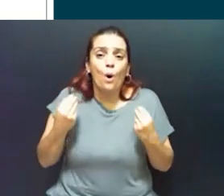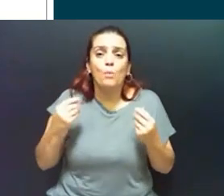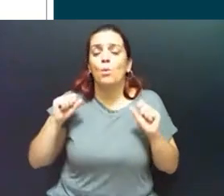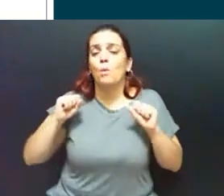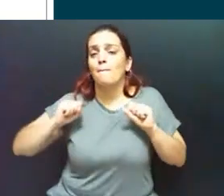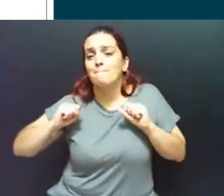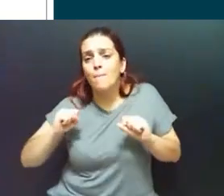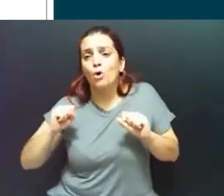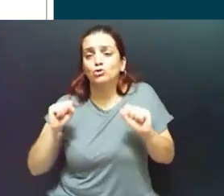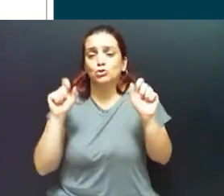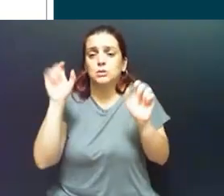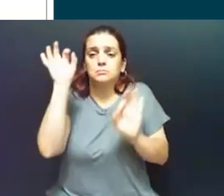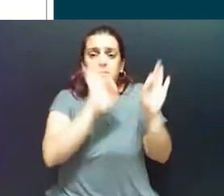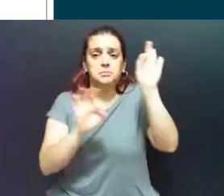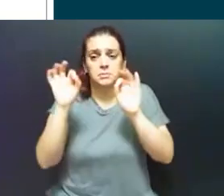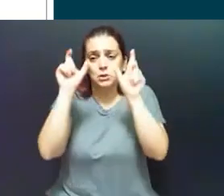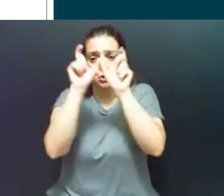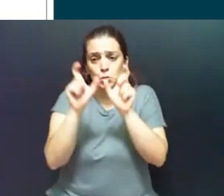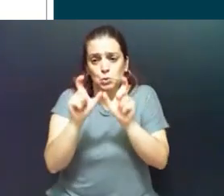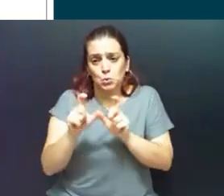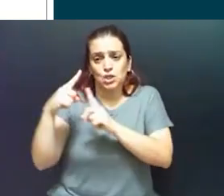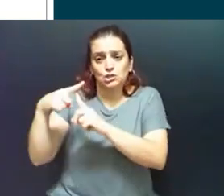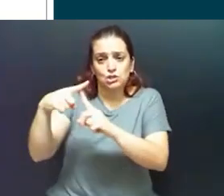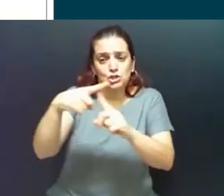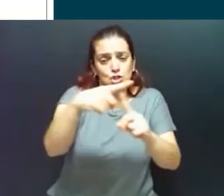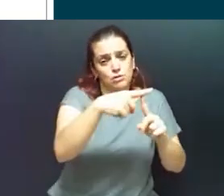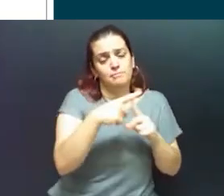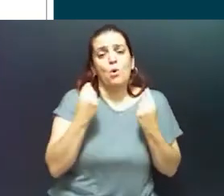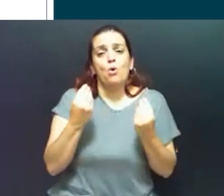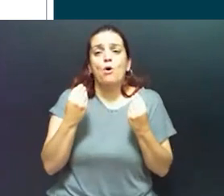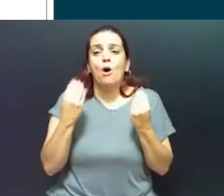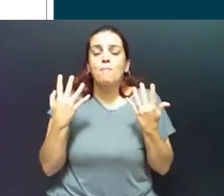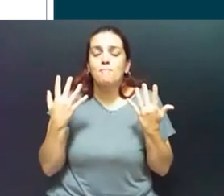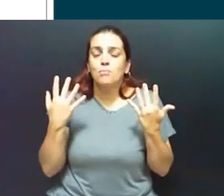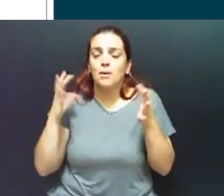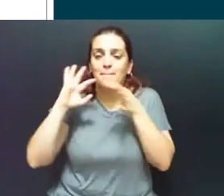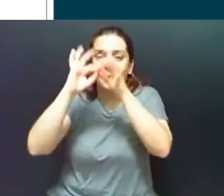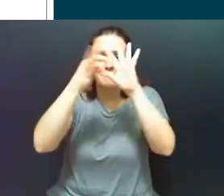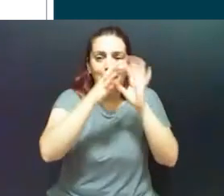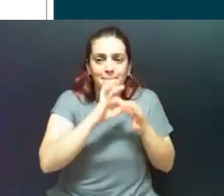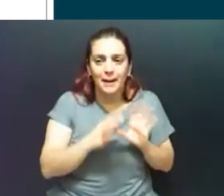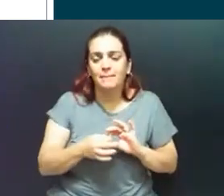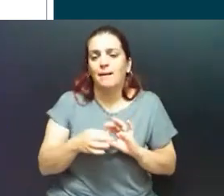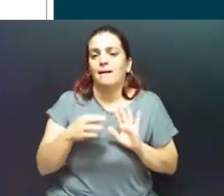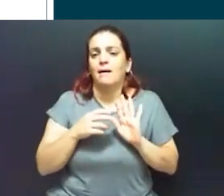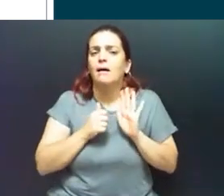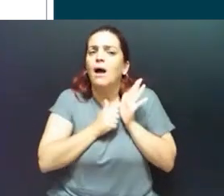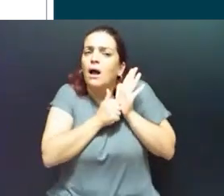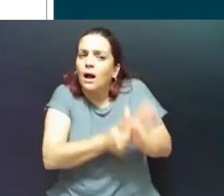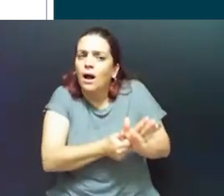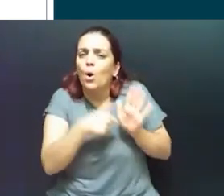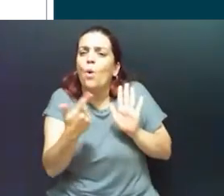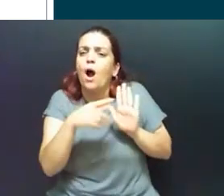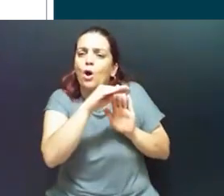uma estrutura para cada tipo de produto, como deve ser essa rede, das normativas que tem, qual é o indicado